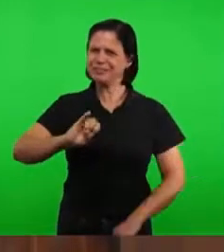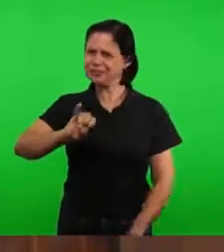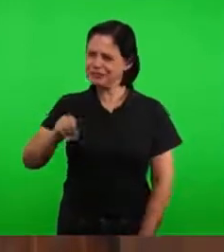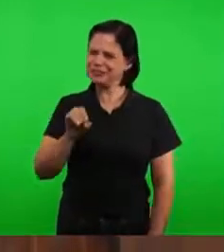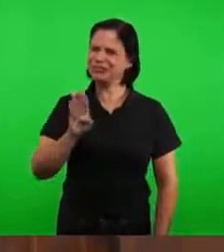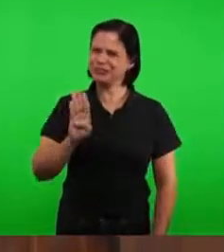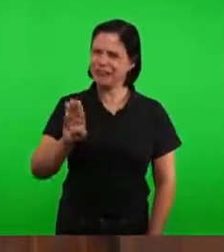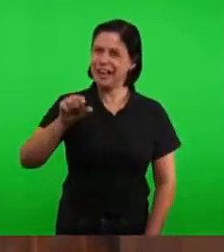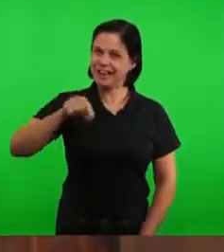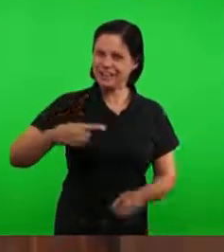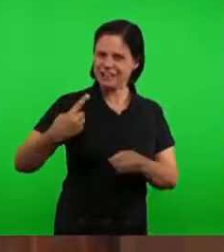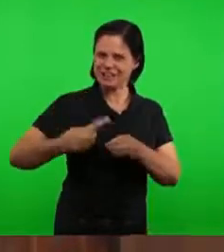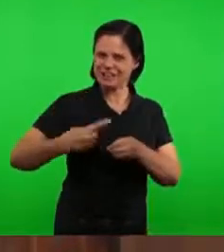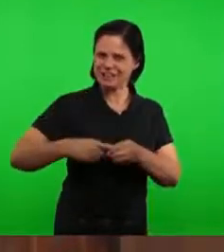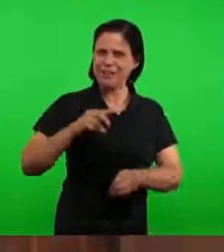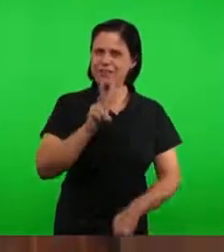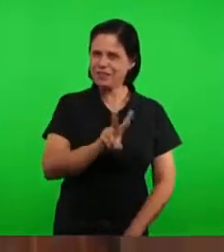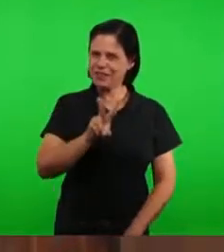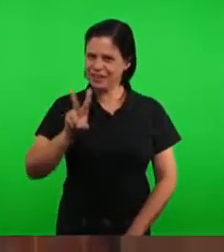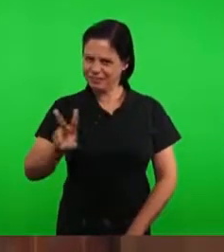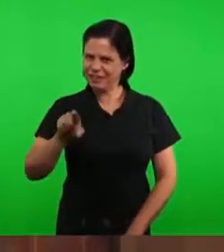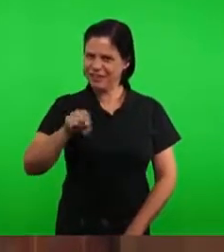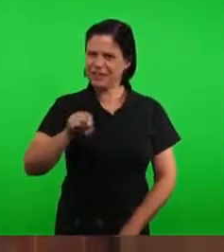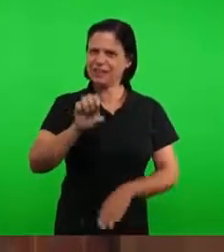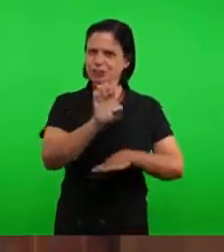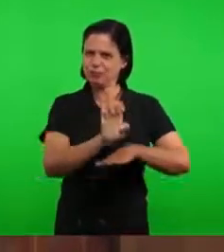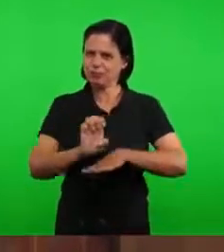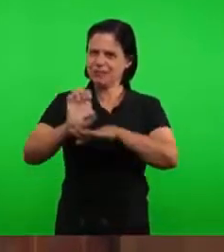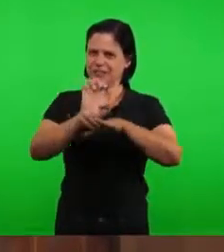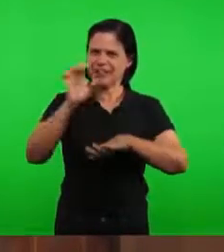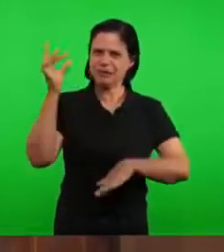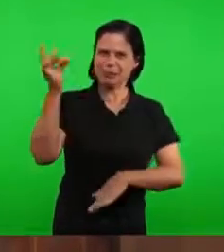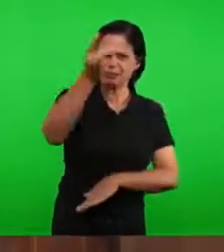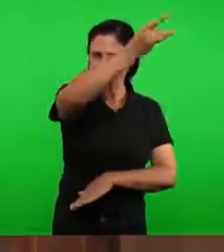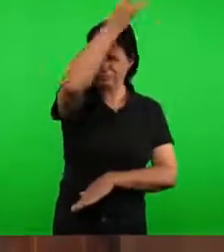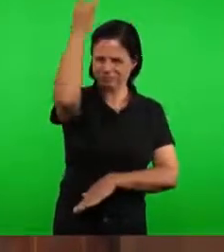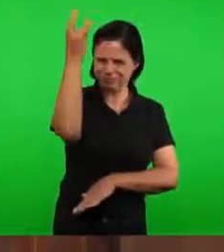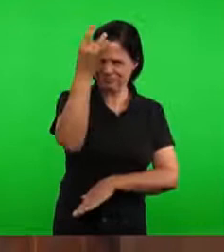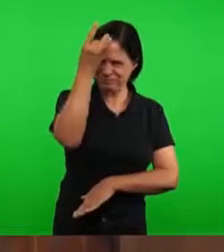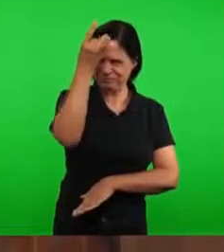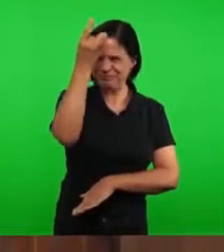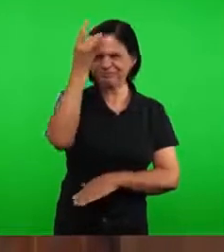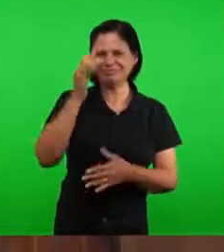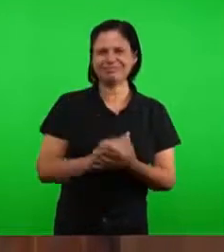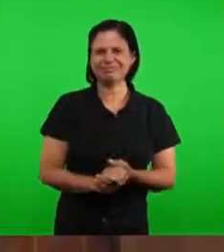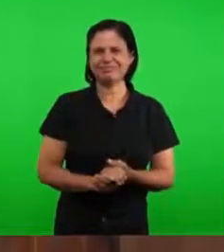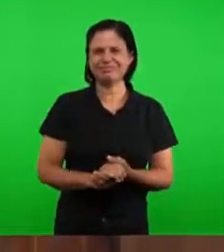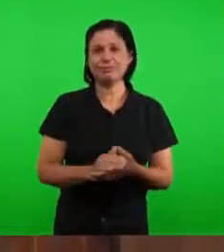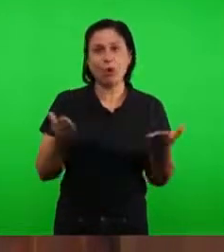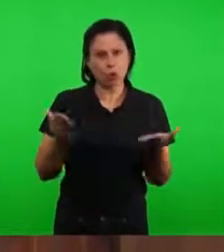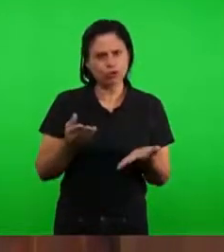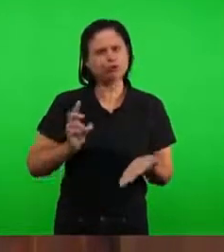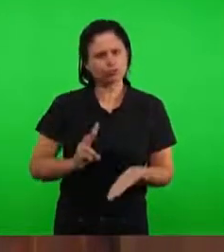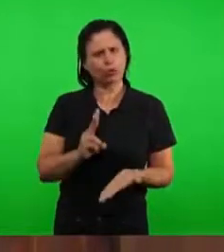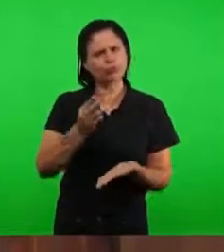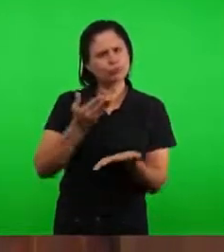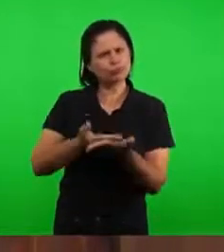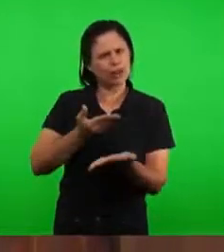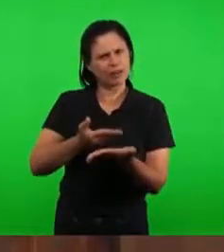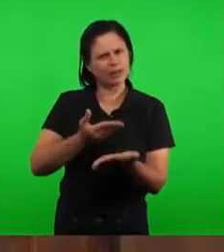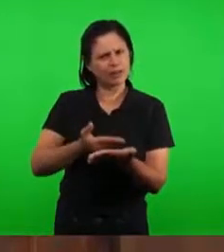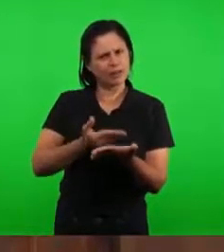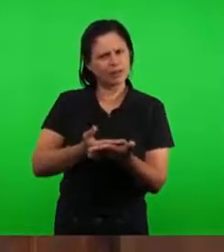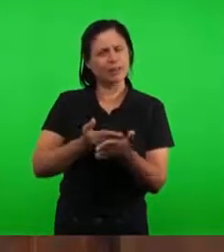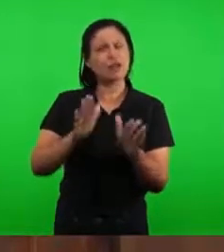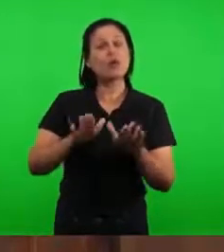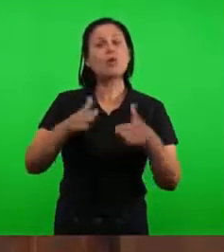Jaburuna, na cidade de Vila Velha, no estado do Espírito Santo, para darmos continuidade ao nosso estudo sobre as